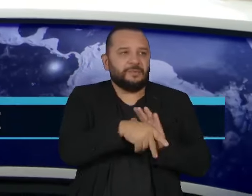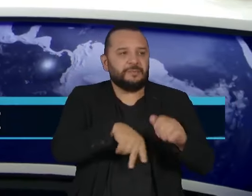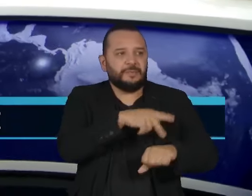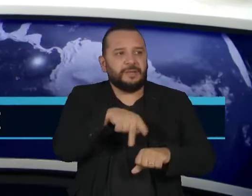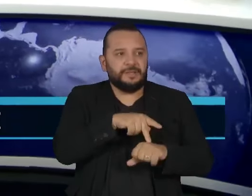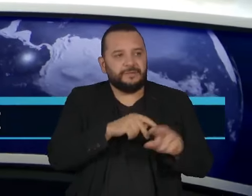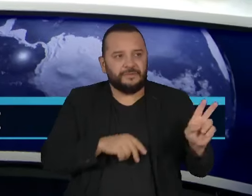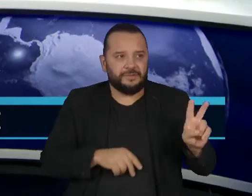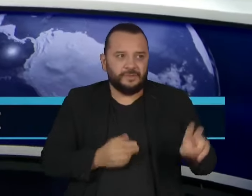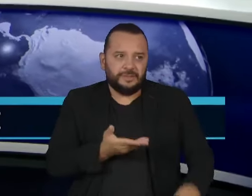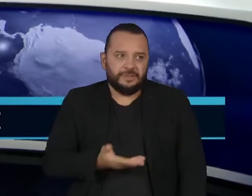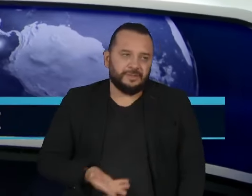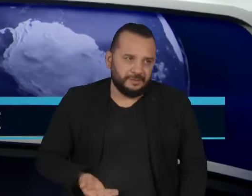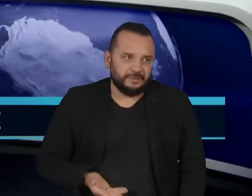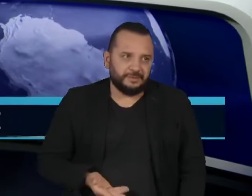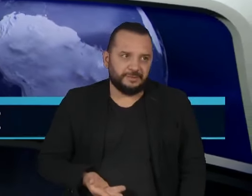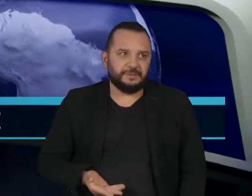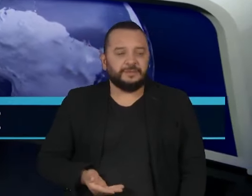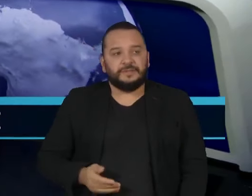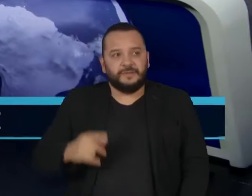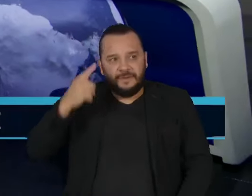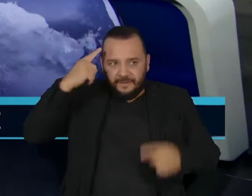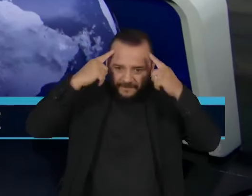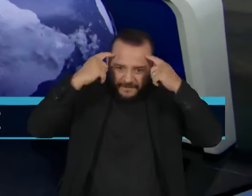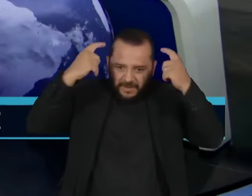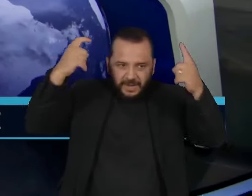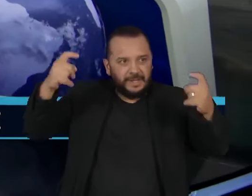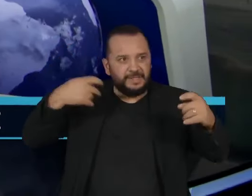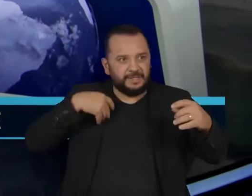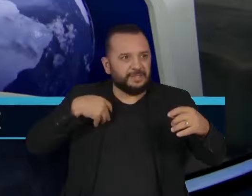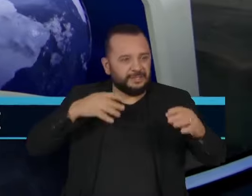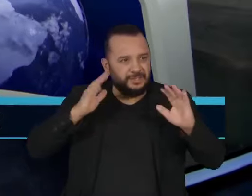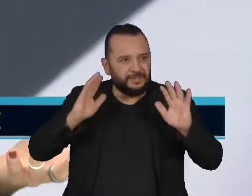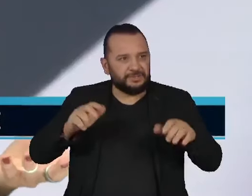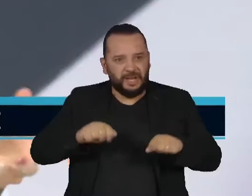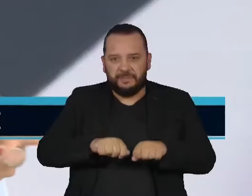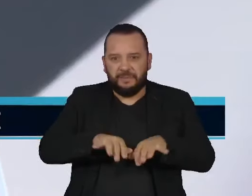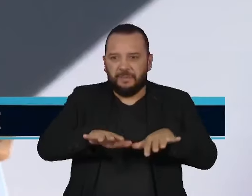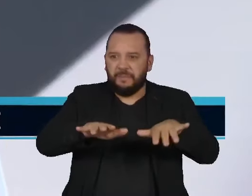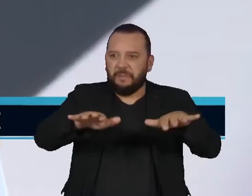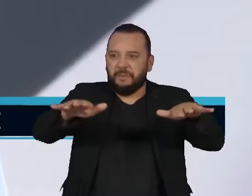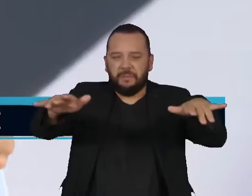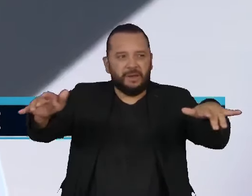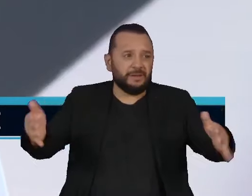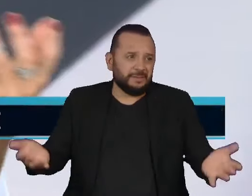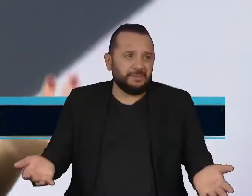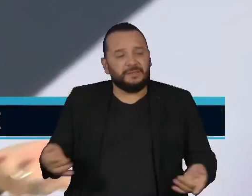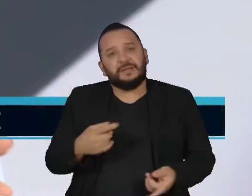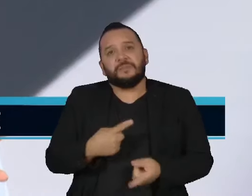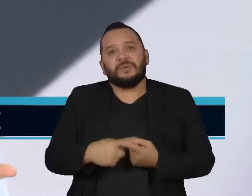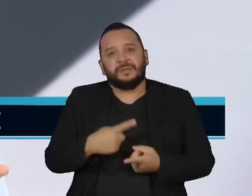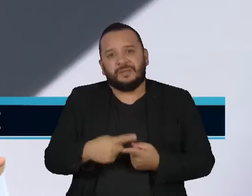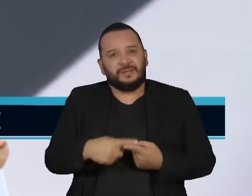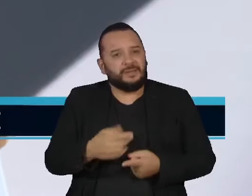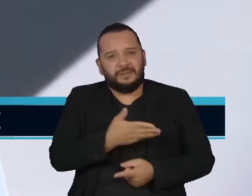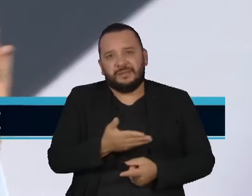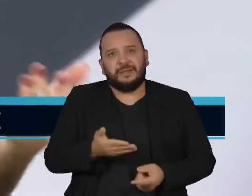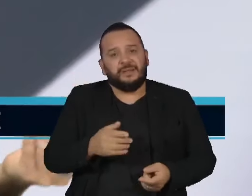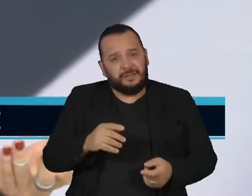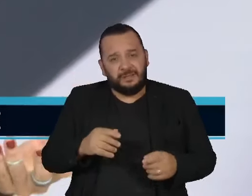ali. Então, esse acirramento da violência é um pouco o que cabe ali no fim das contas, né, porque ele está sendo pressionado, ele não tem mais